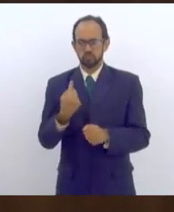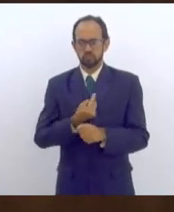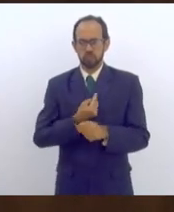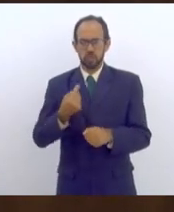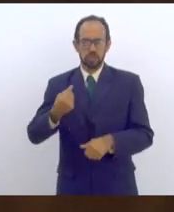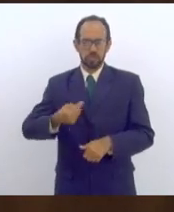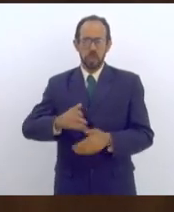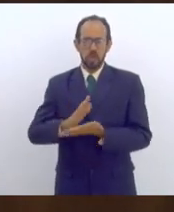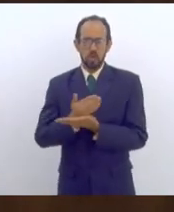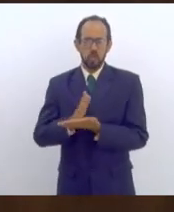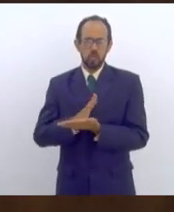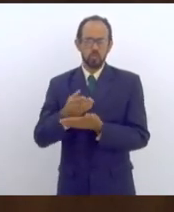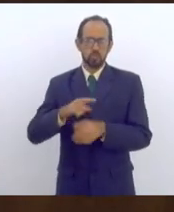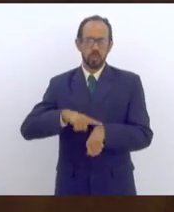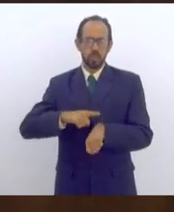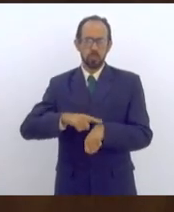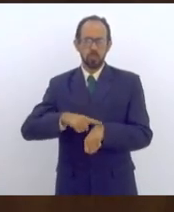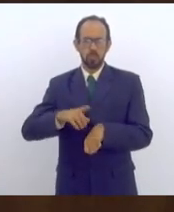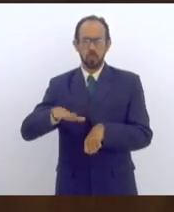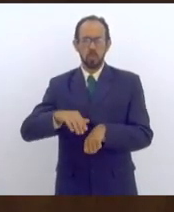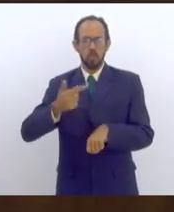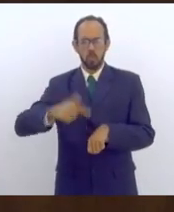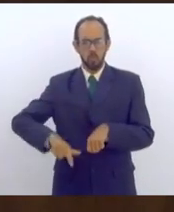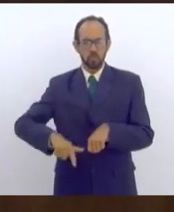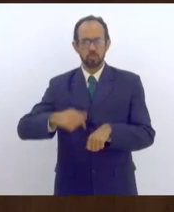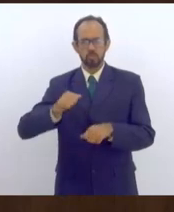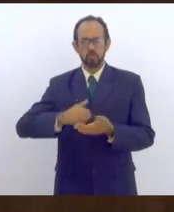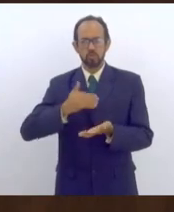tempo, outros que iniciam